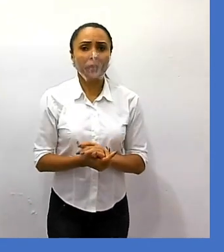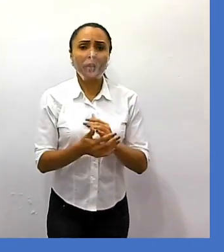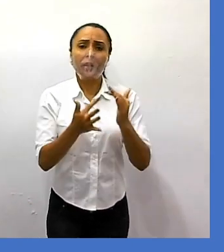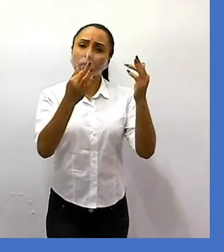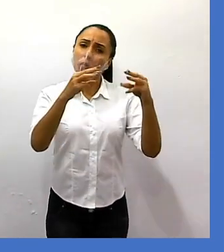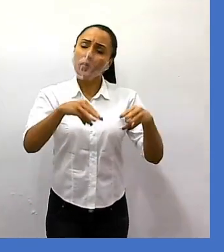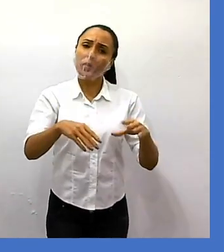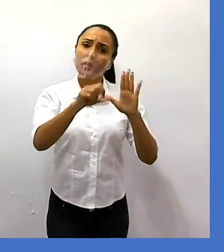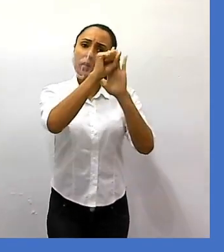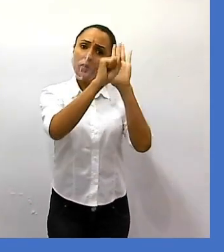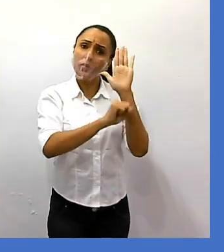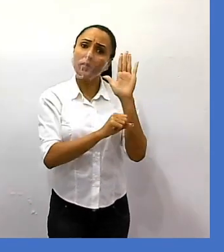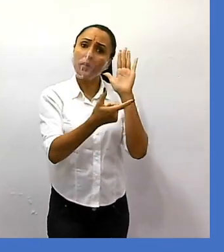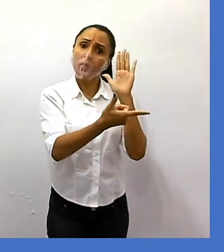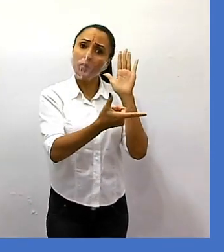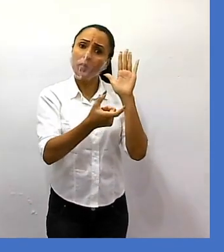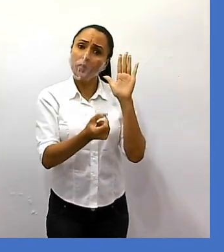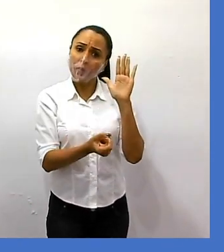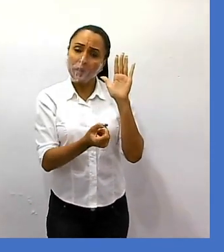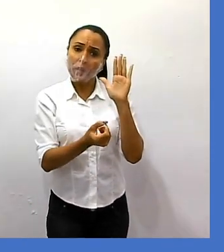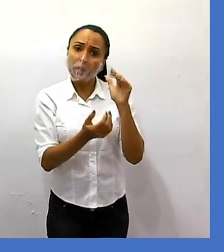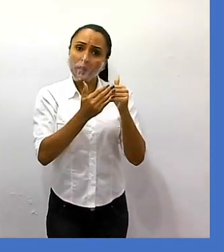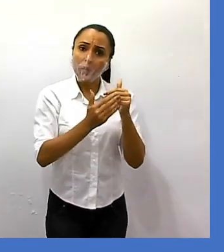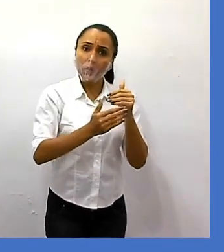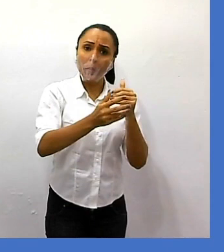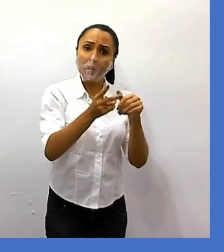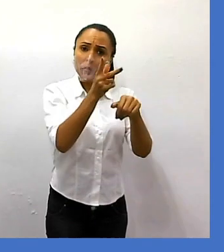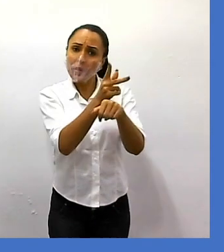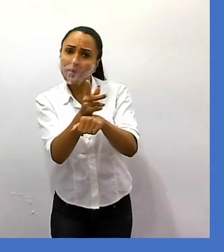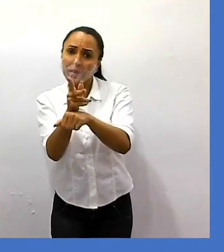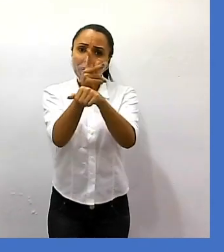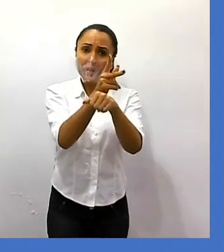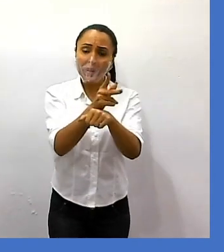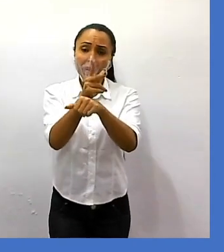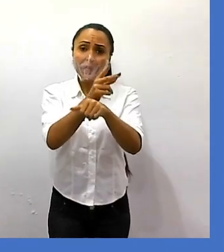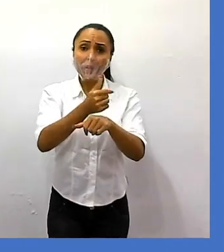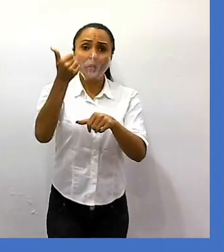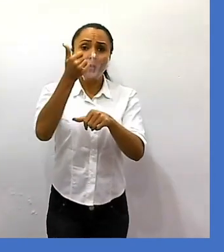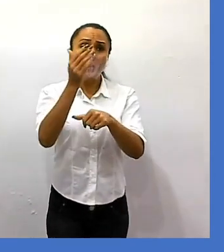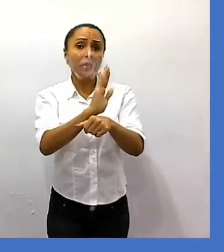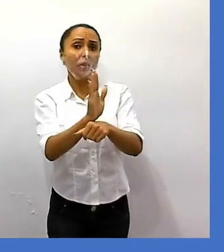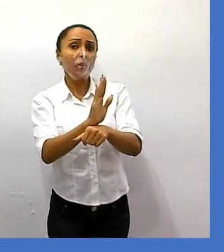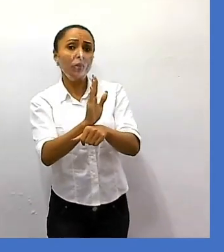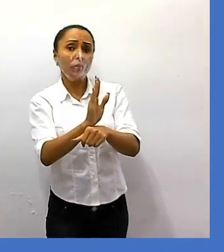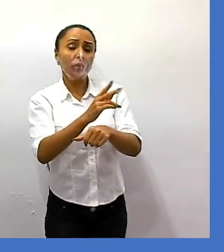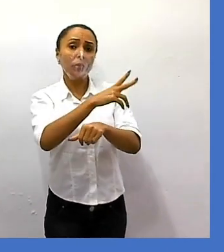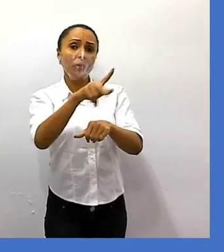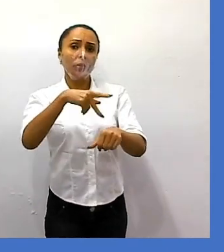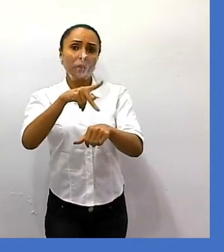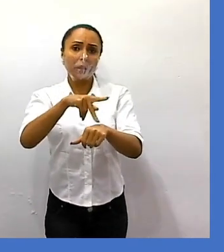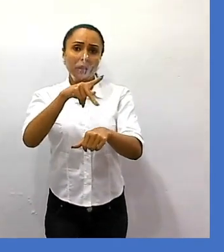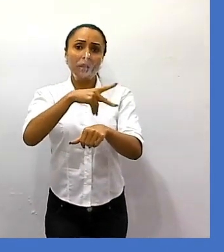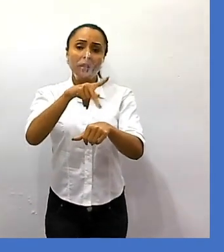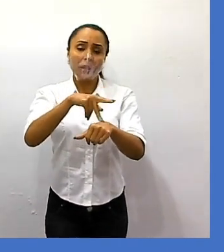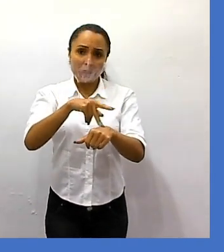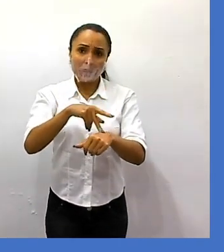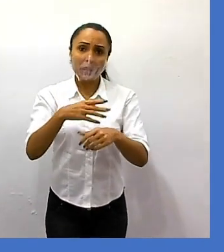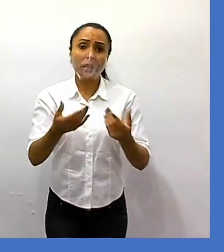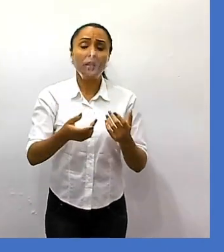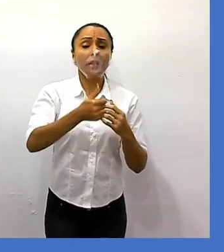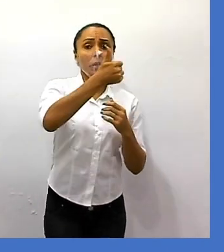do século XX, começaram a ser gravados os primeiros filmes no país, em formato de documentário. E